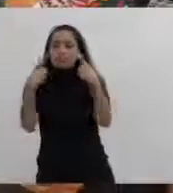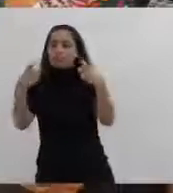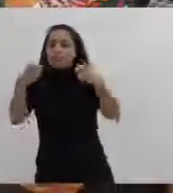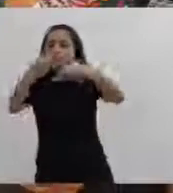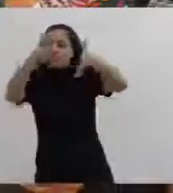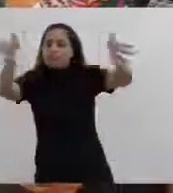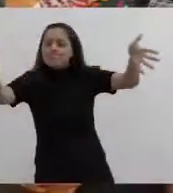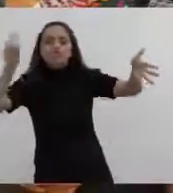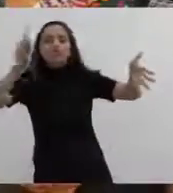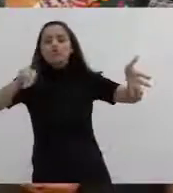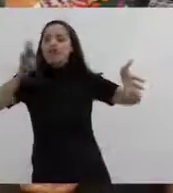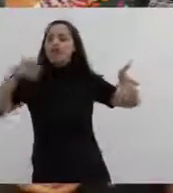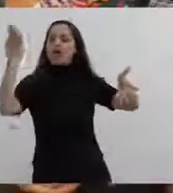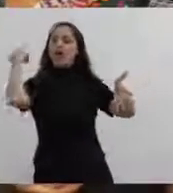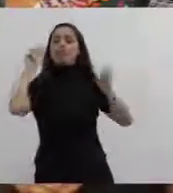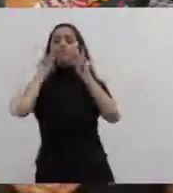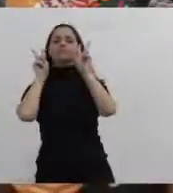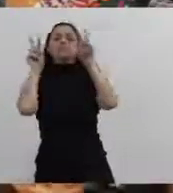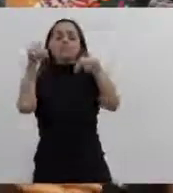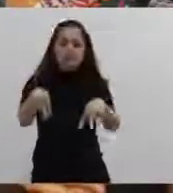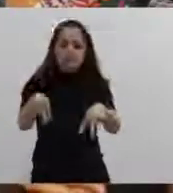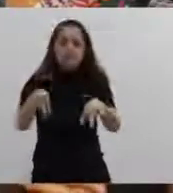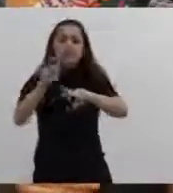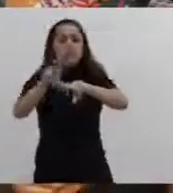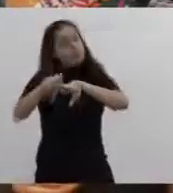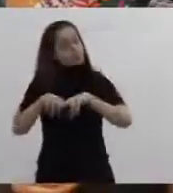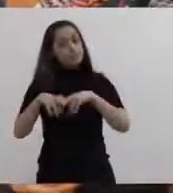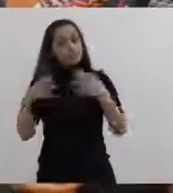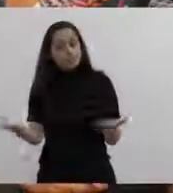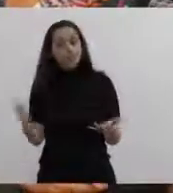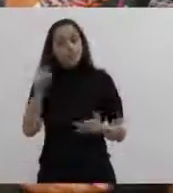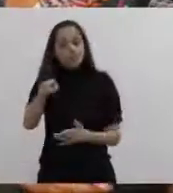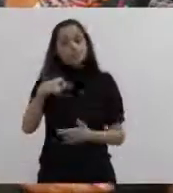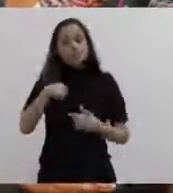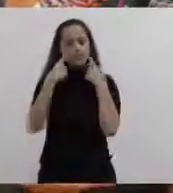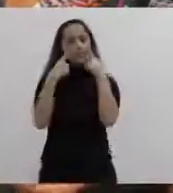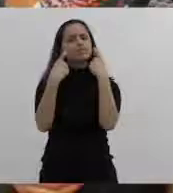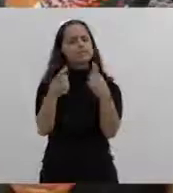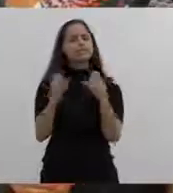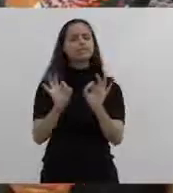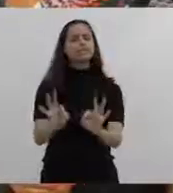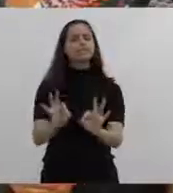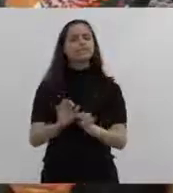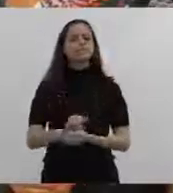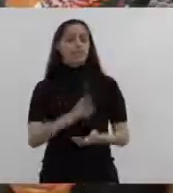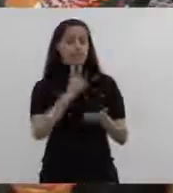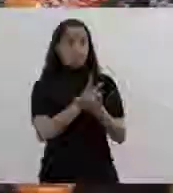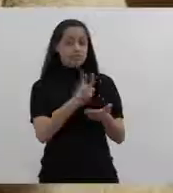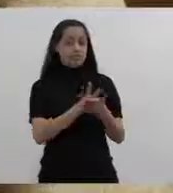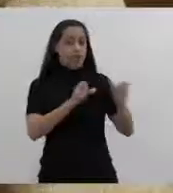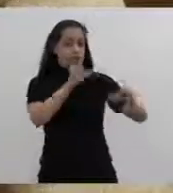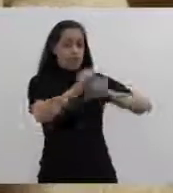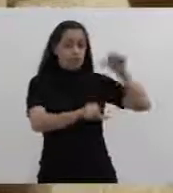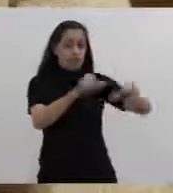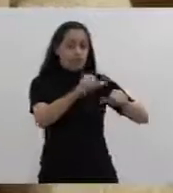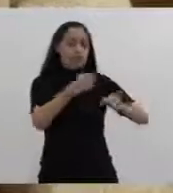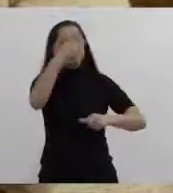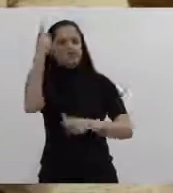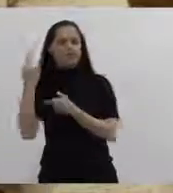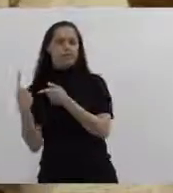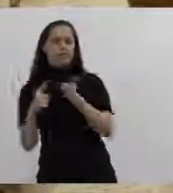resolvidos, mais escolas, mais coisas que alguém contava. Você percebe que existe todo um panorama que nunca foi